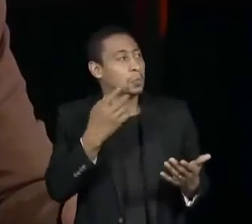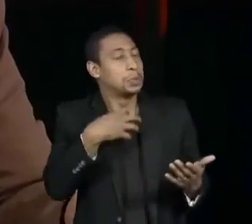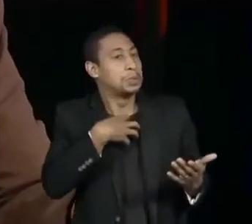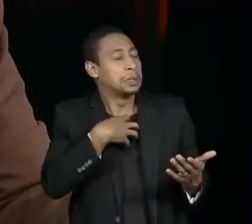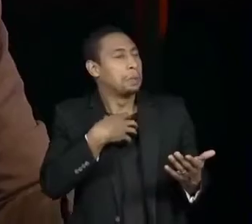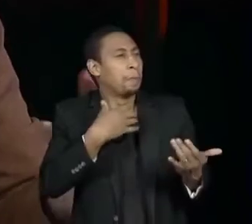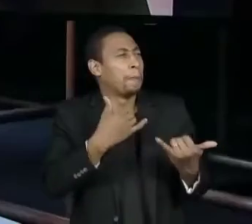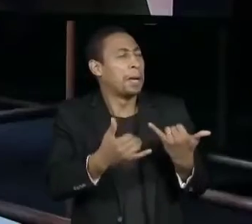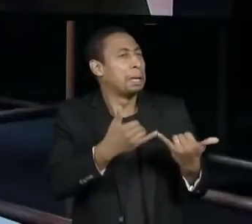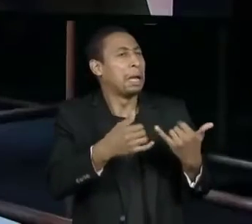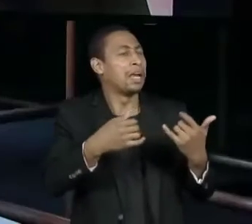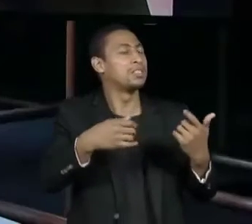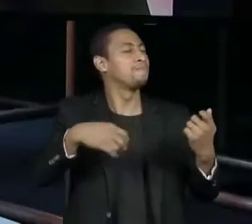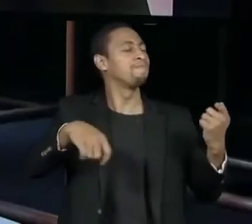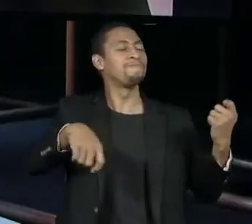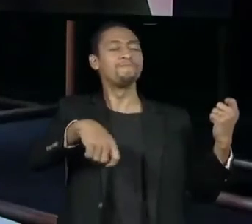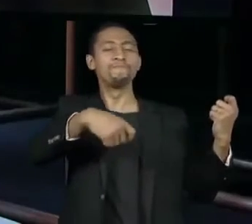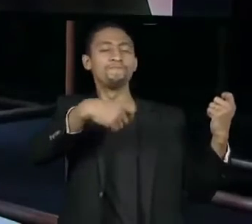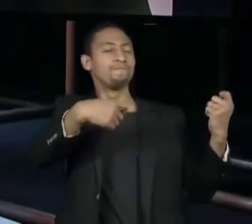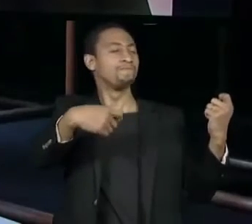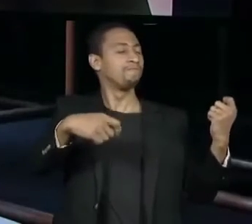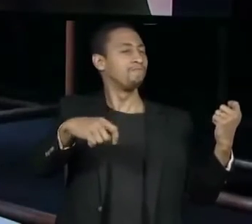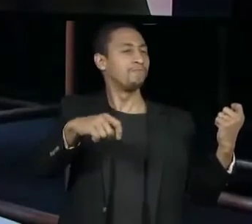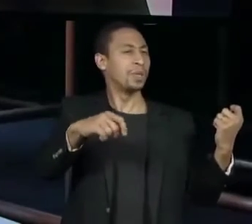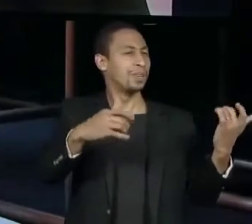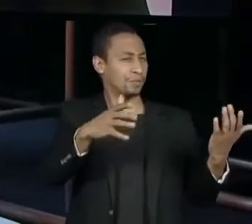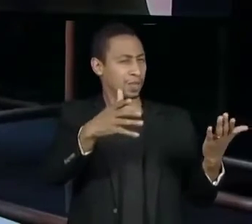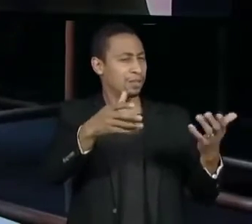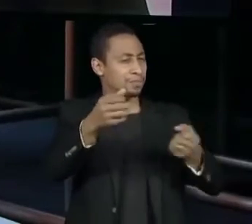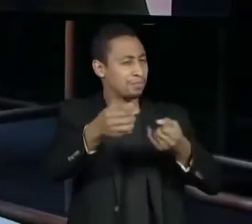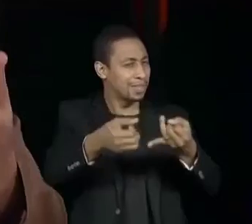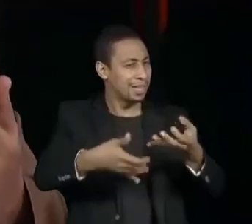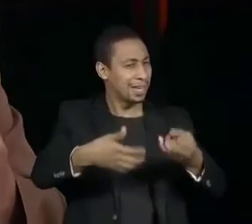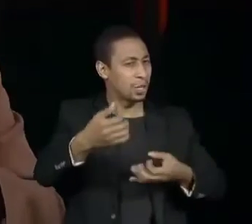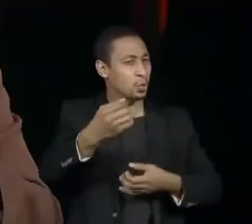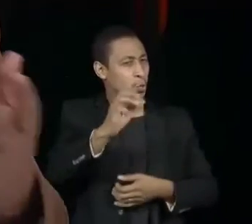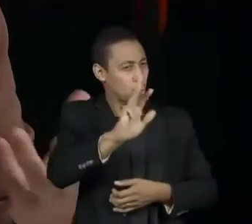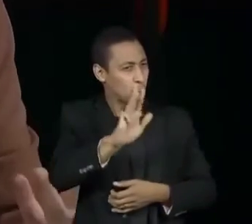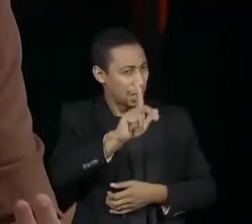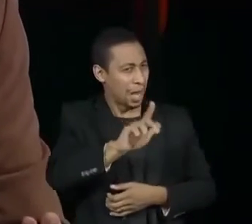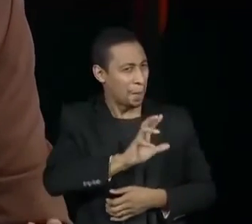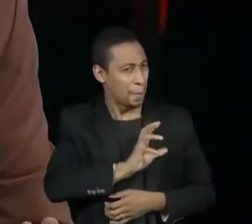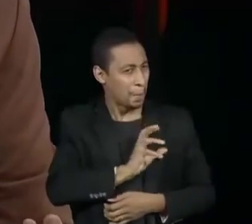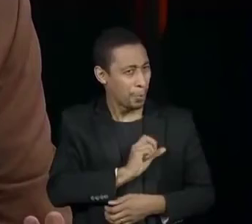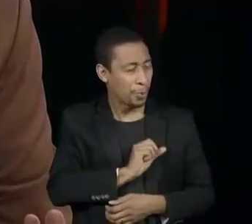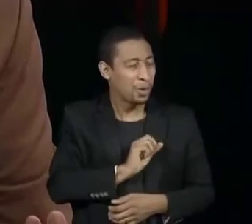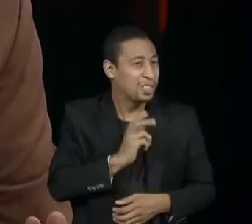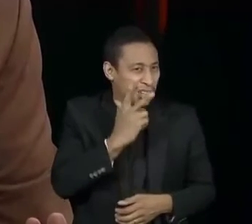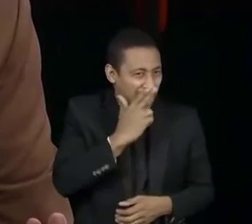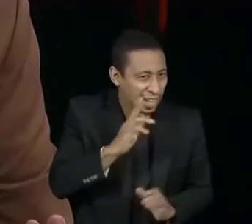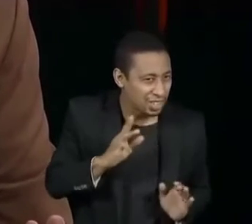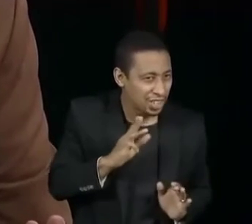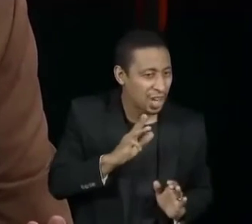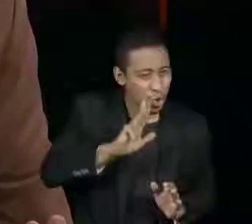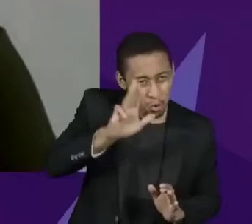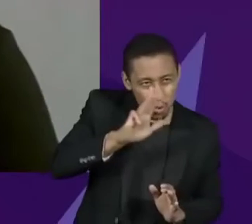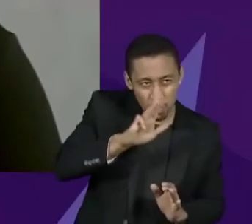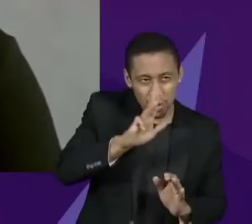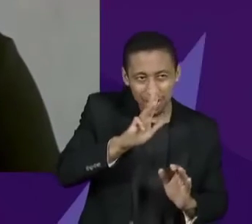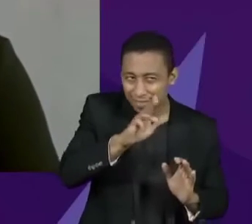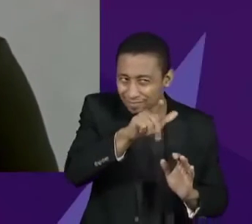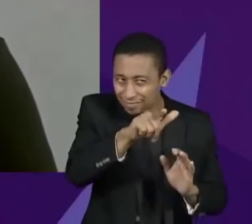violinos, deputado. Eu senti um amor no ar. Será que a gente vai ver aí um Lula Maia em